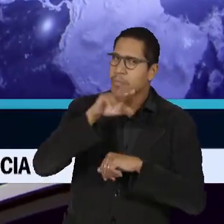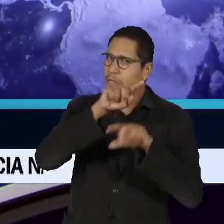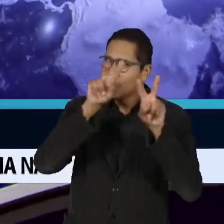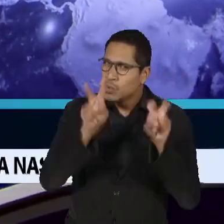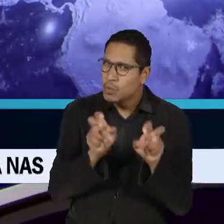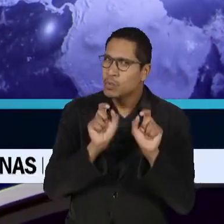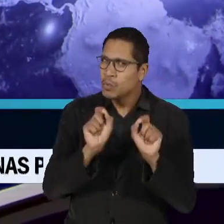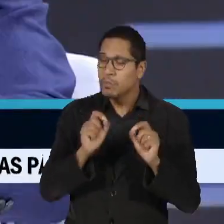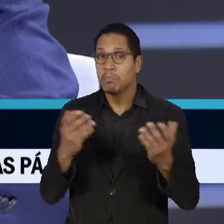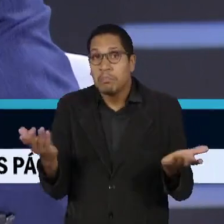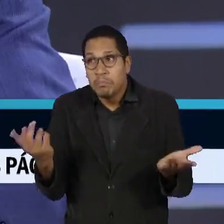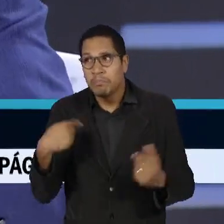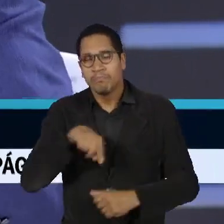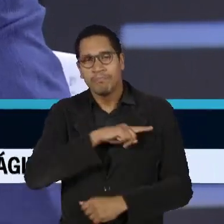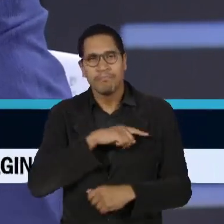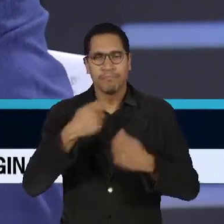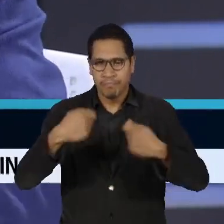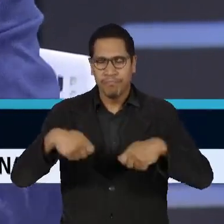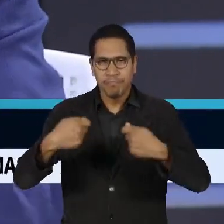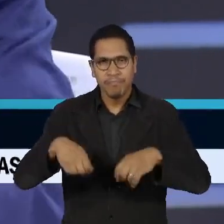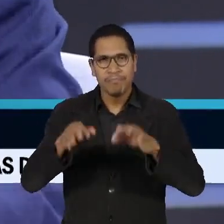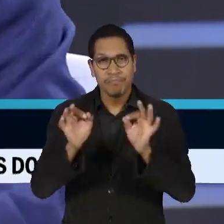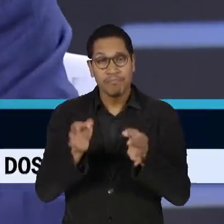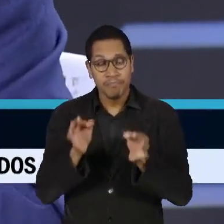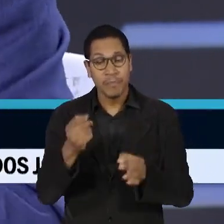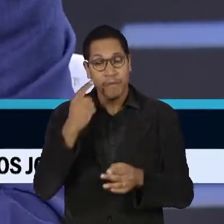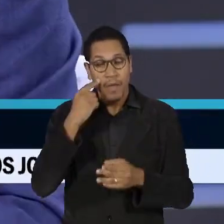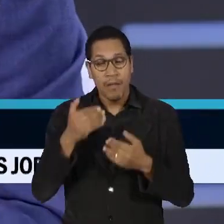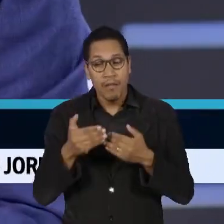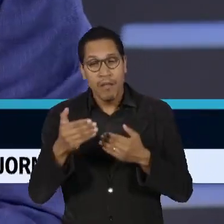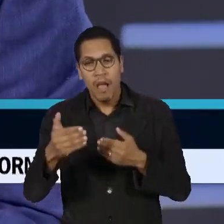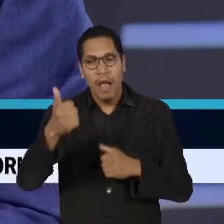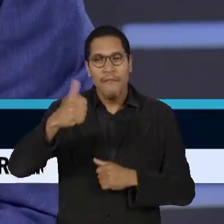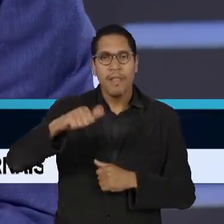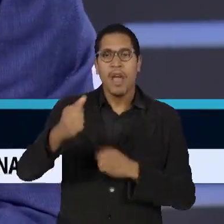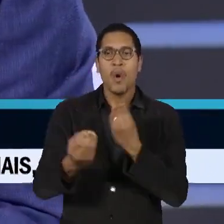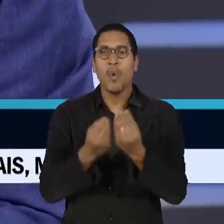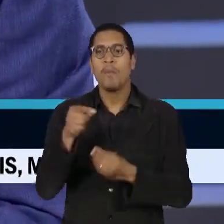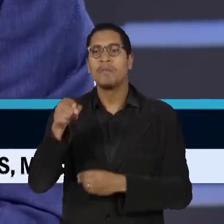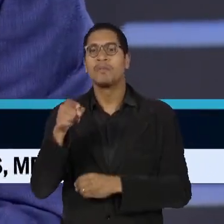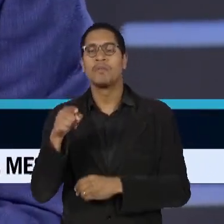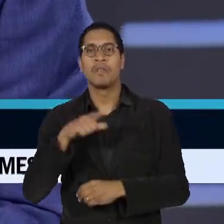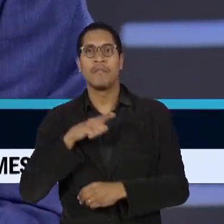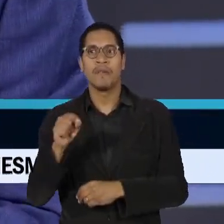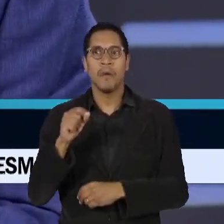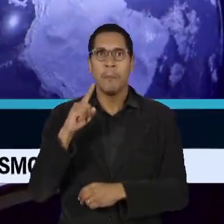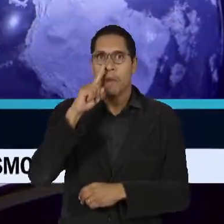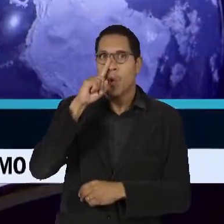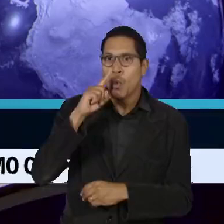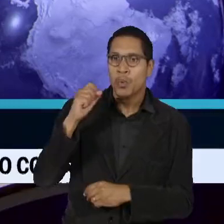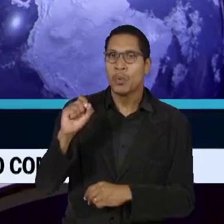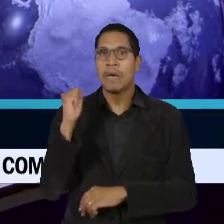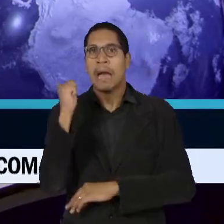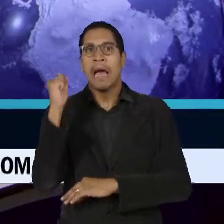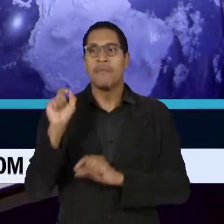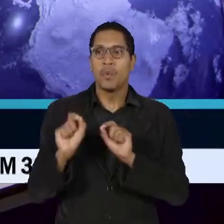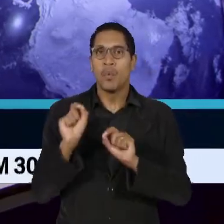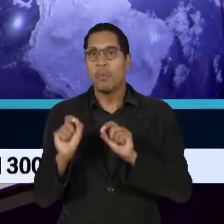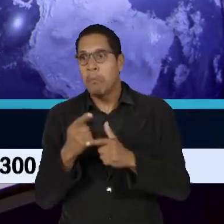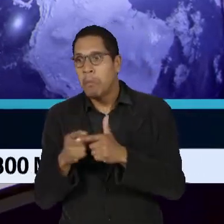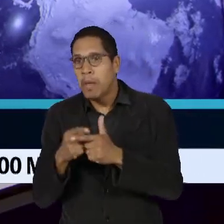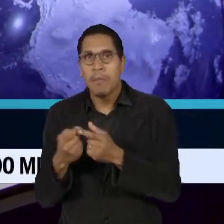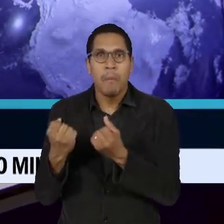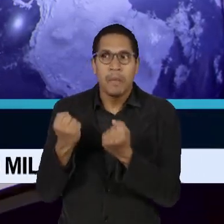de que a gente vai precisar algum tempo para avaliar a gravidade da situação Patrícia muito rapidamente queria só aproveitar